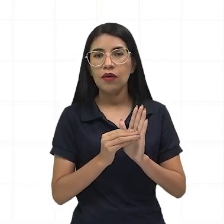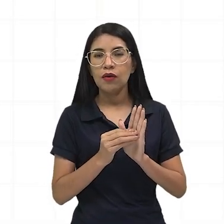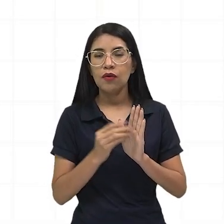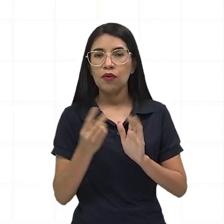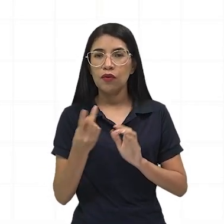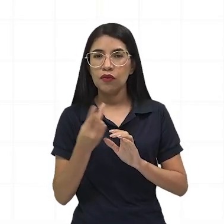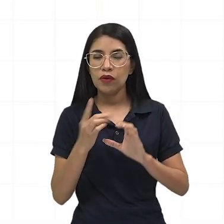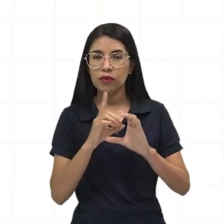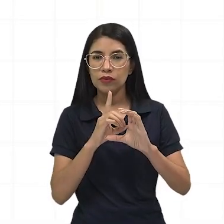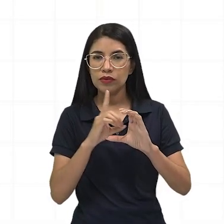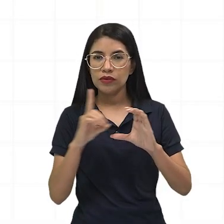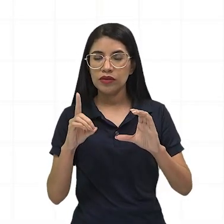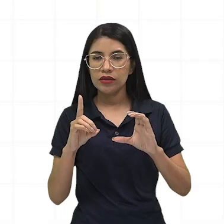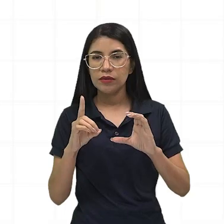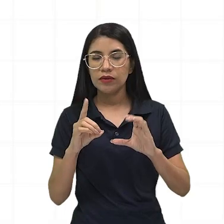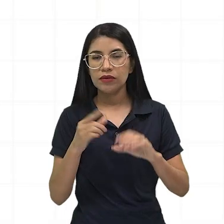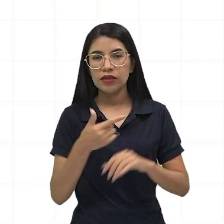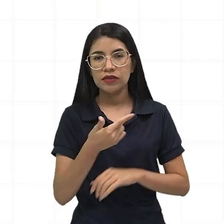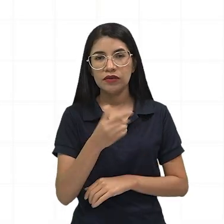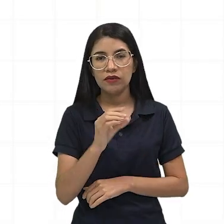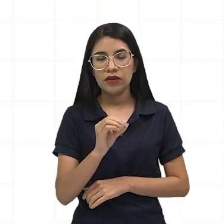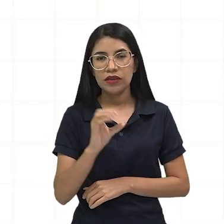20 centímetros.